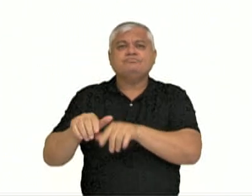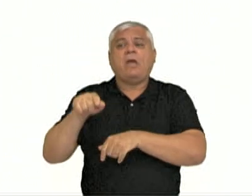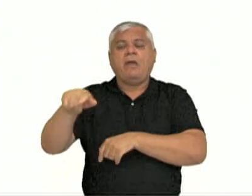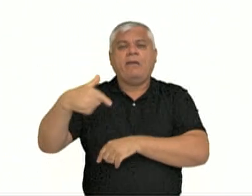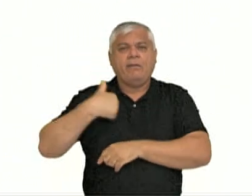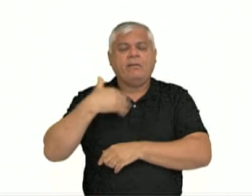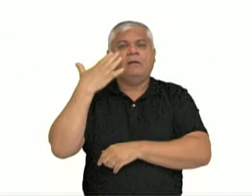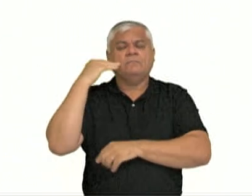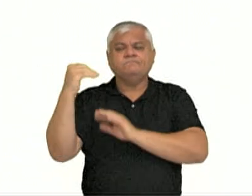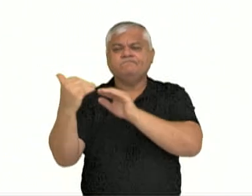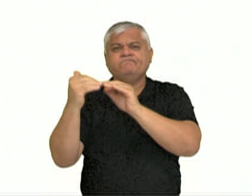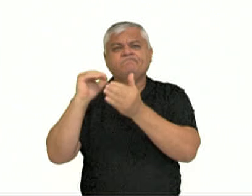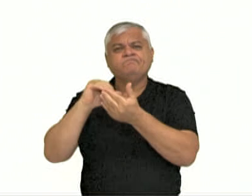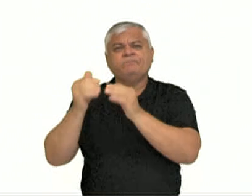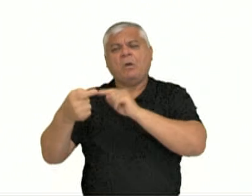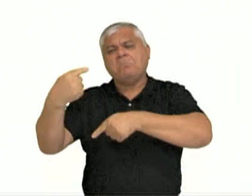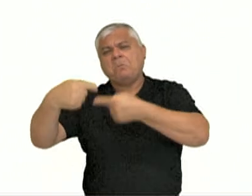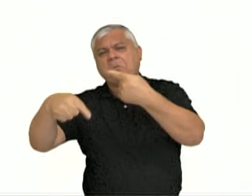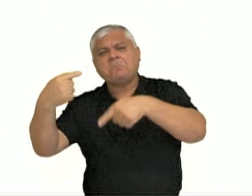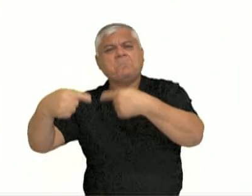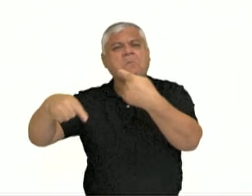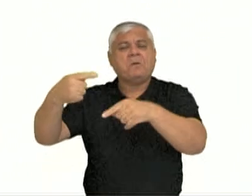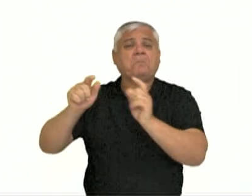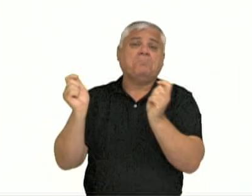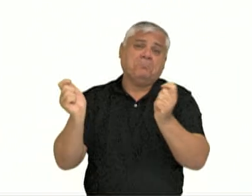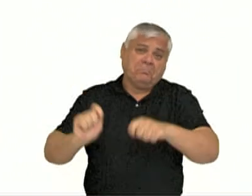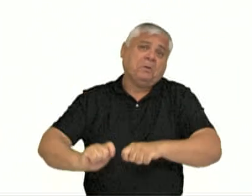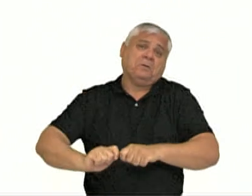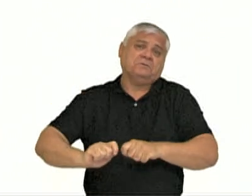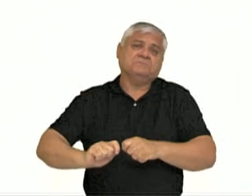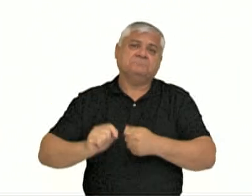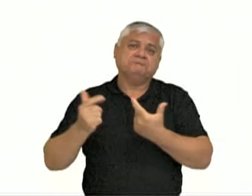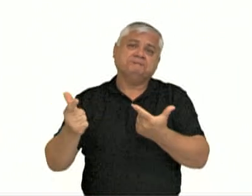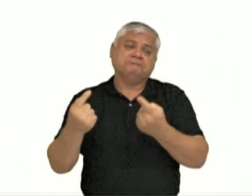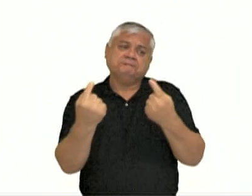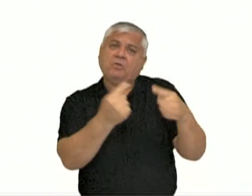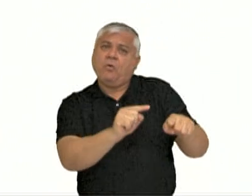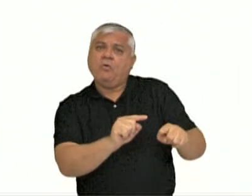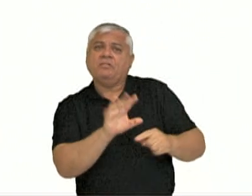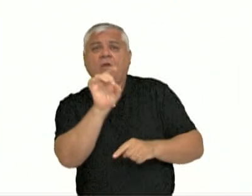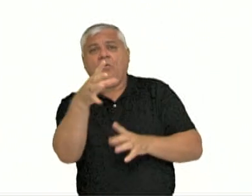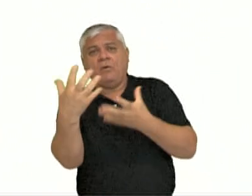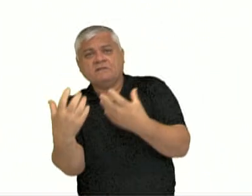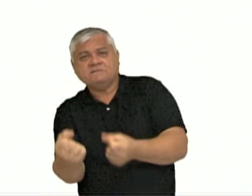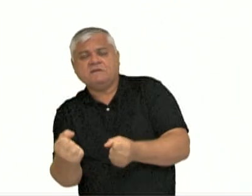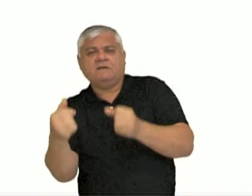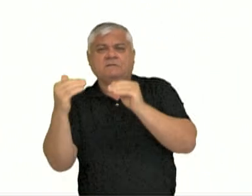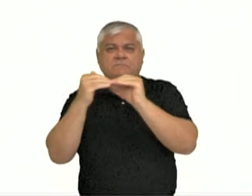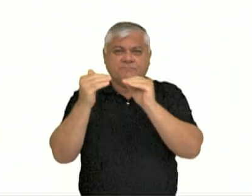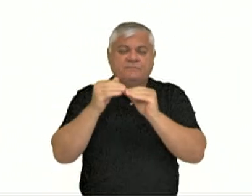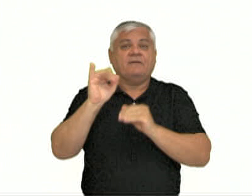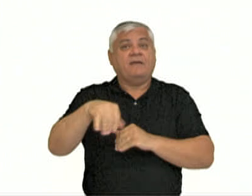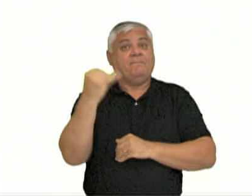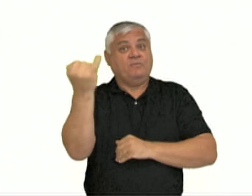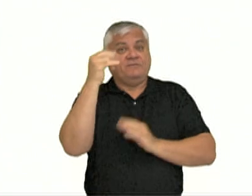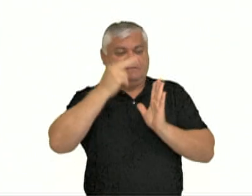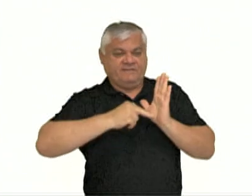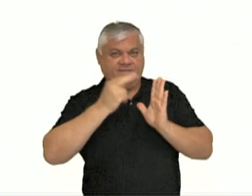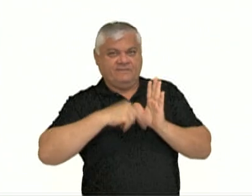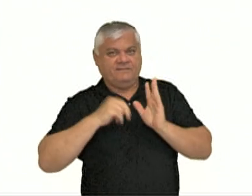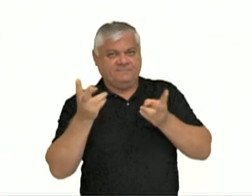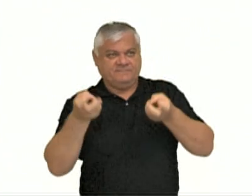de concordar ou refutar aquela opinião expressa. Então, é bacana você perceber isso na hora da leitura.